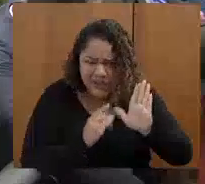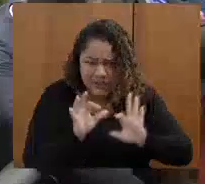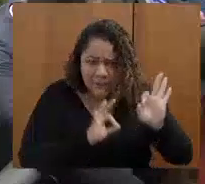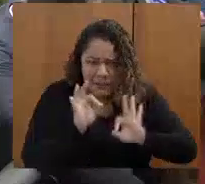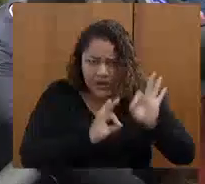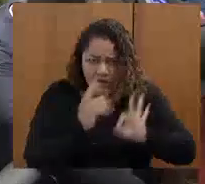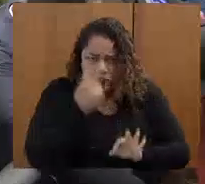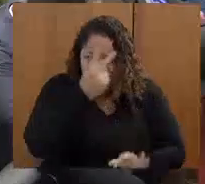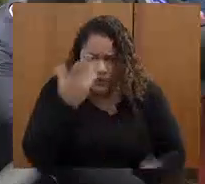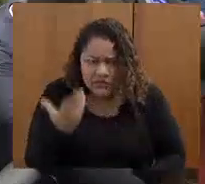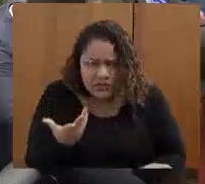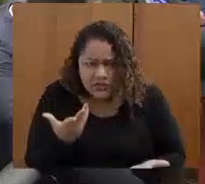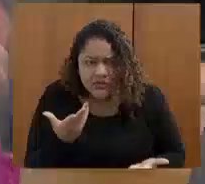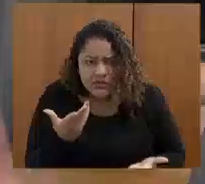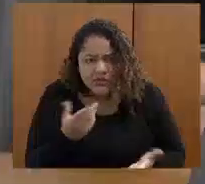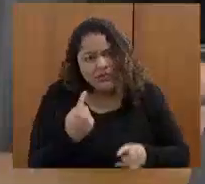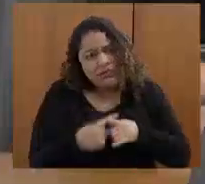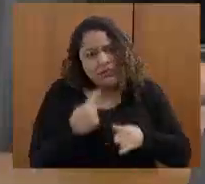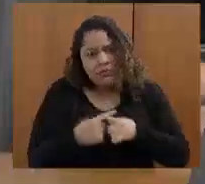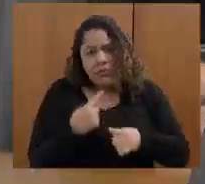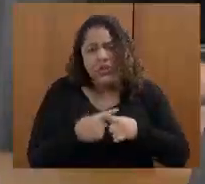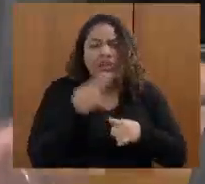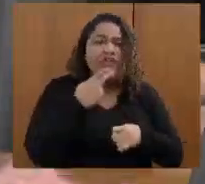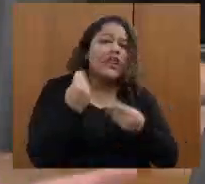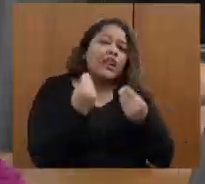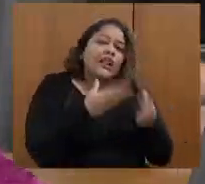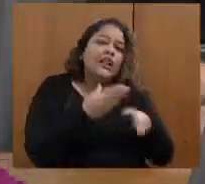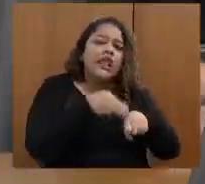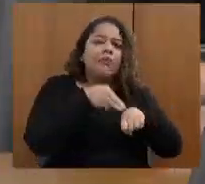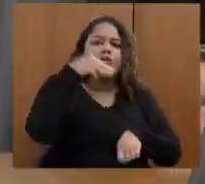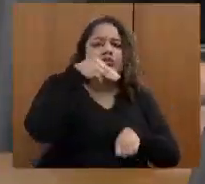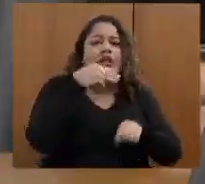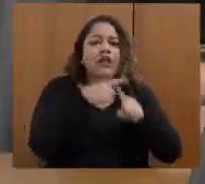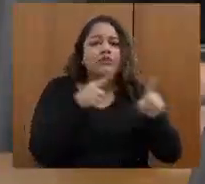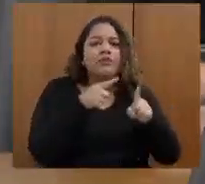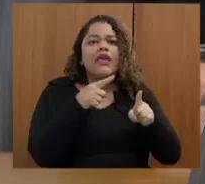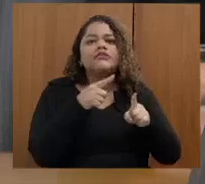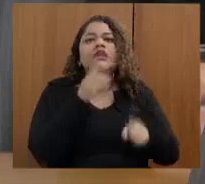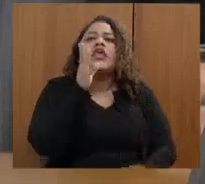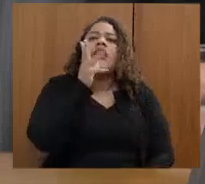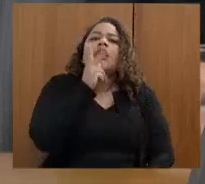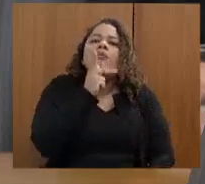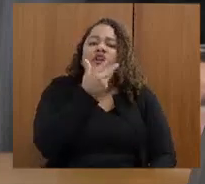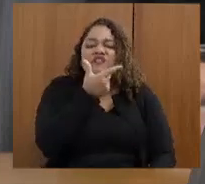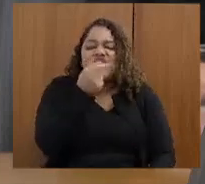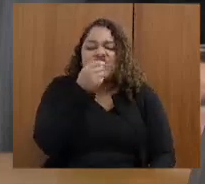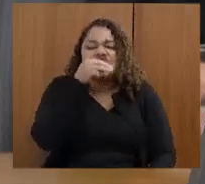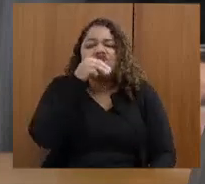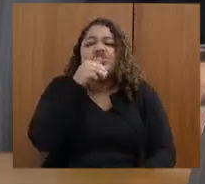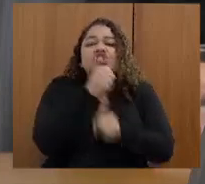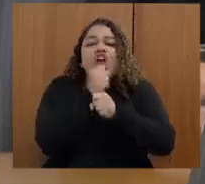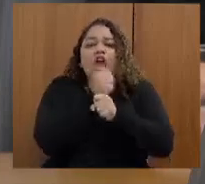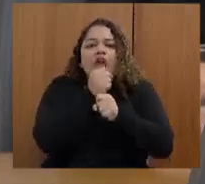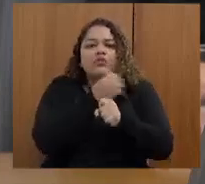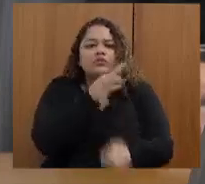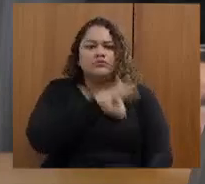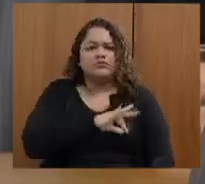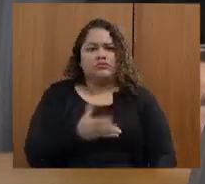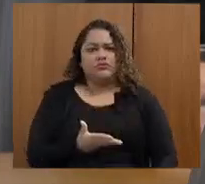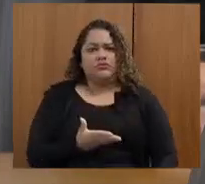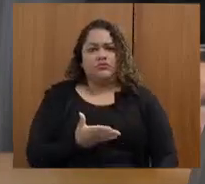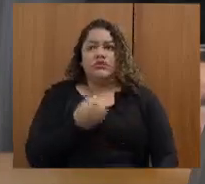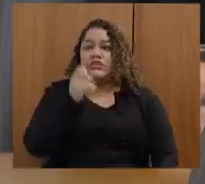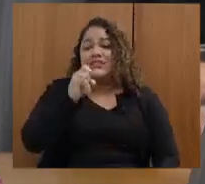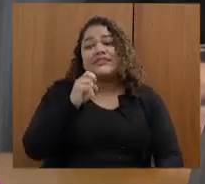porque não adianta dar o mestrado se vocês vão demorar 20 anos para receber gente isso se vocês não adoecerem